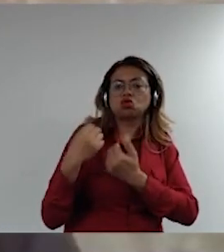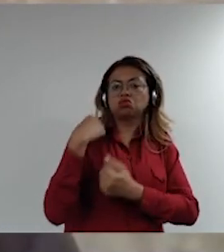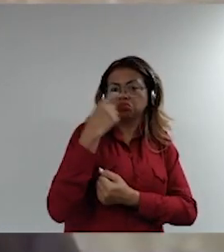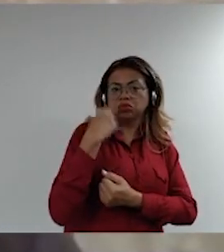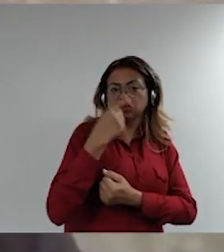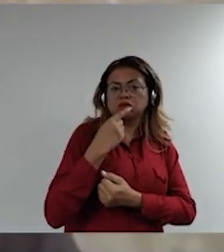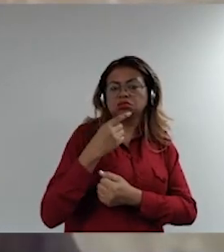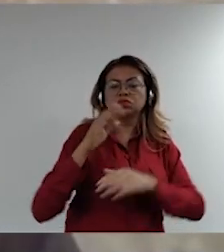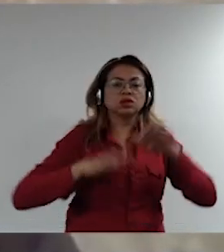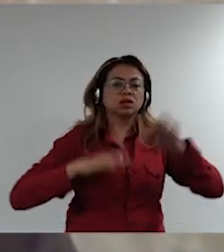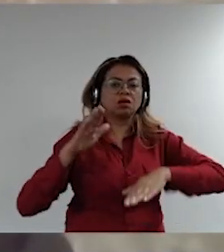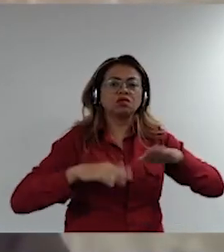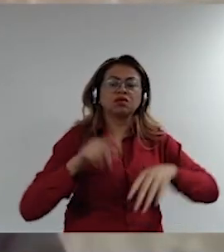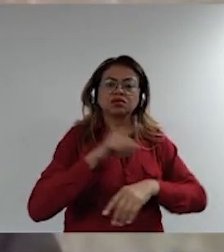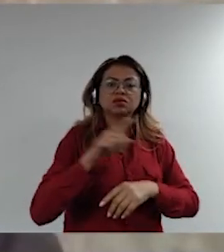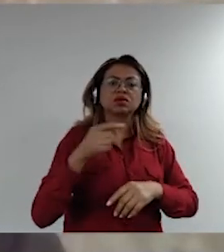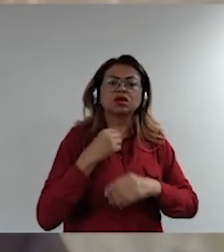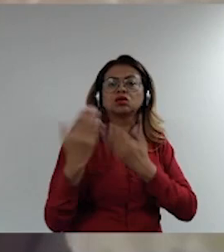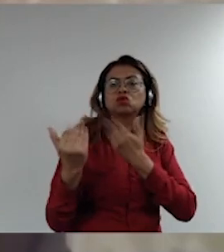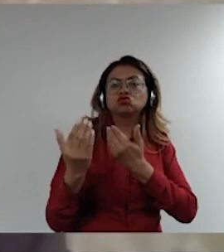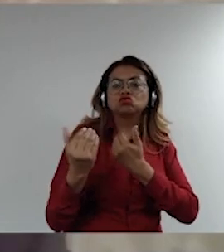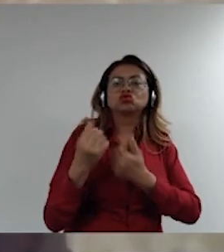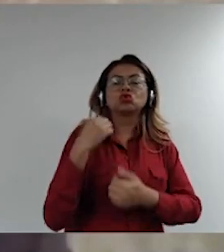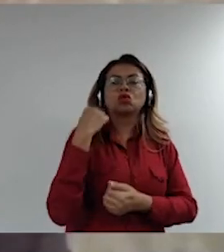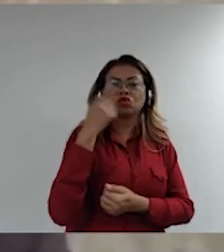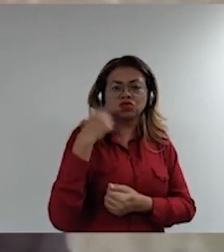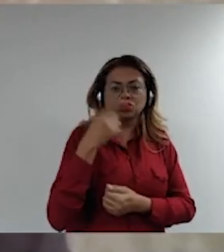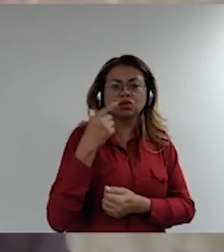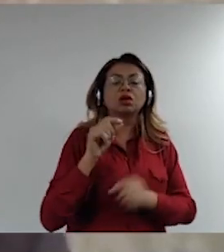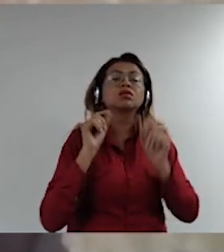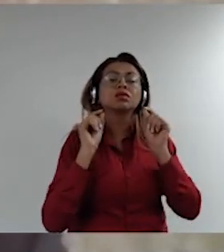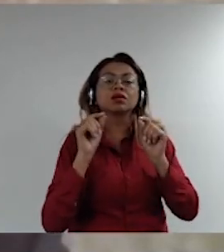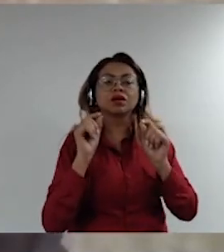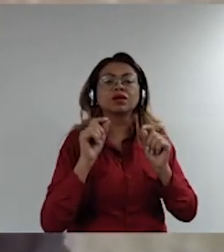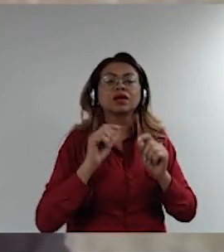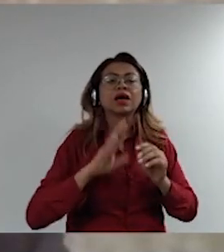é familiarizado com os nossos termos, jovem advogado é